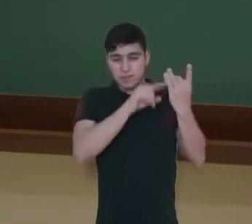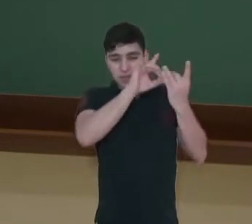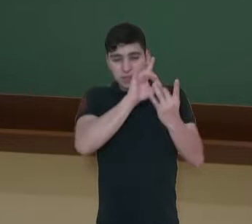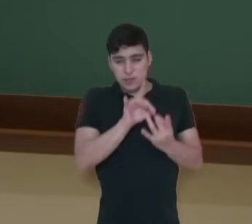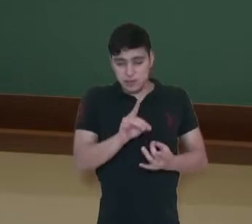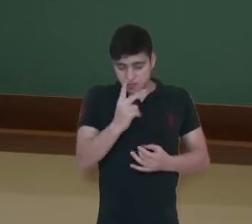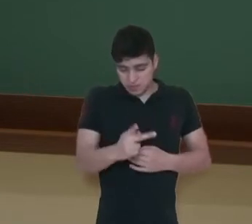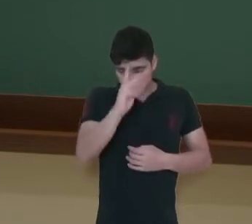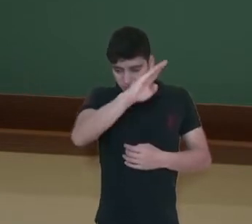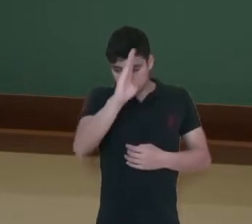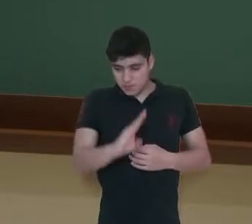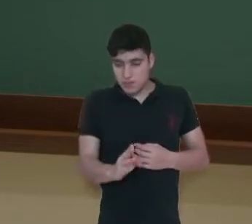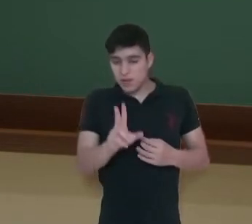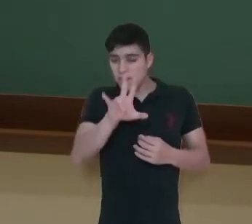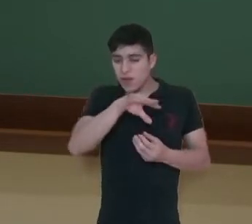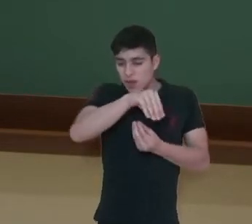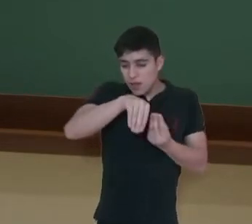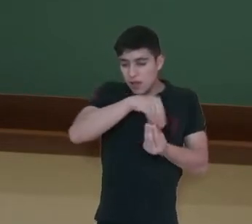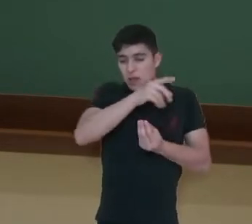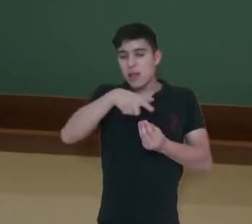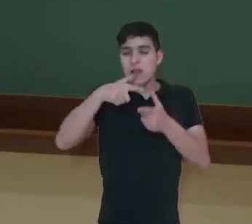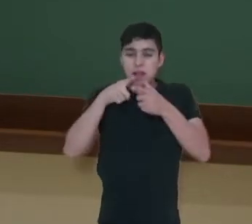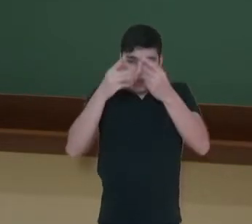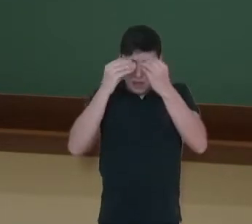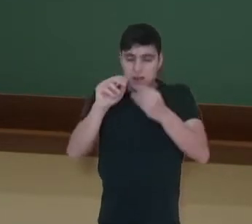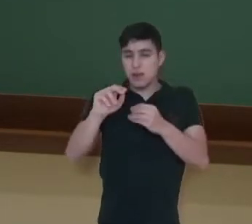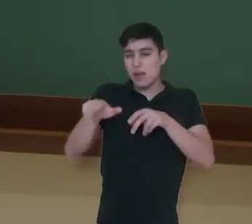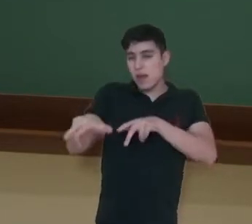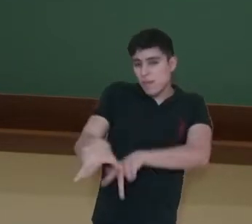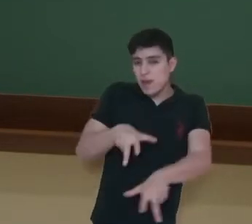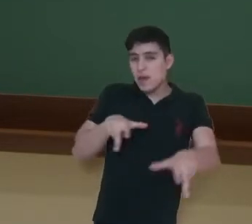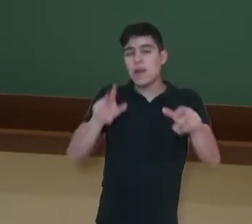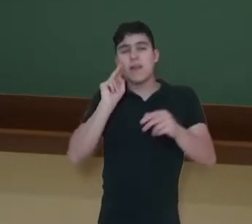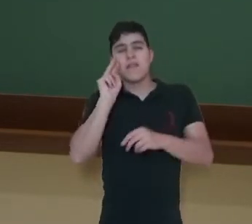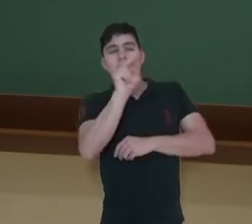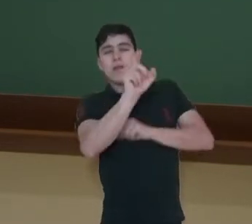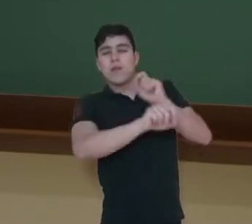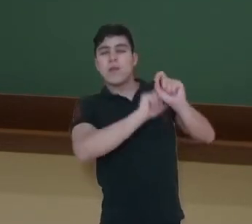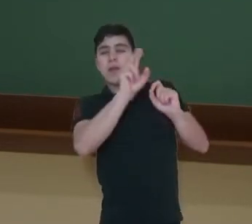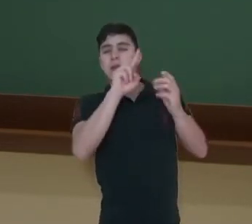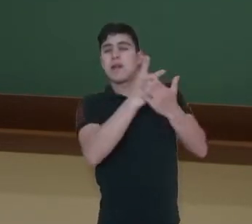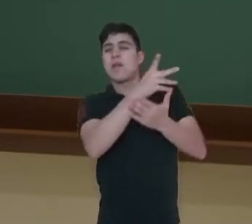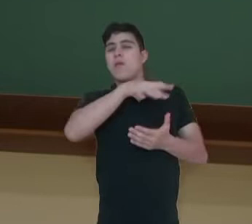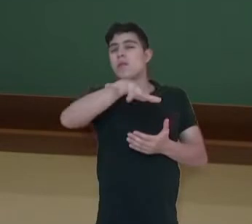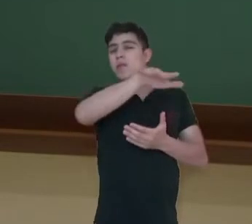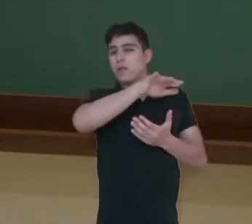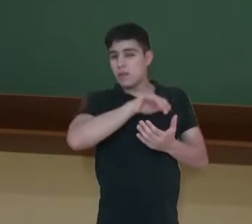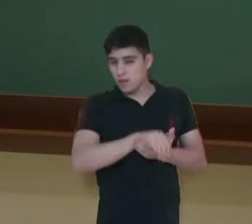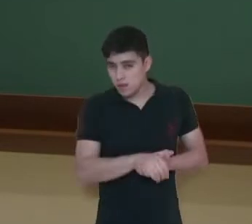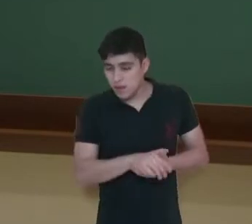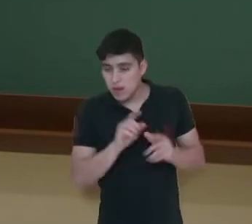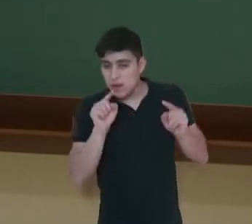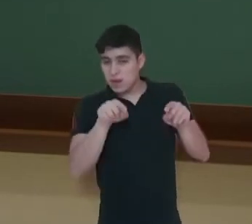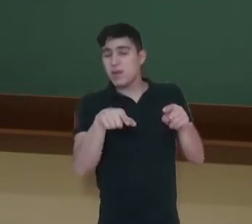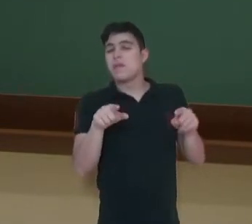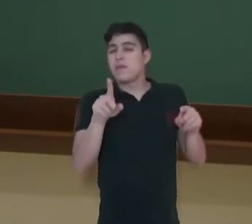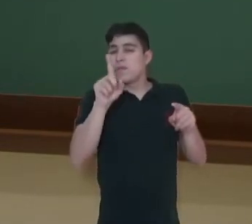Brasil, elas vão ser incorporadas dentro dessa linguagem rap, que vai olhar exatamente o que está acontecendo à sua volta. Isso que vai ser o